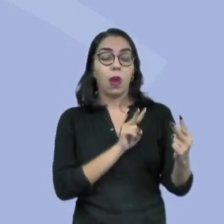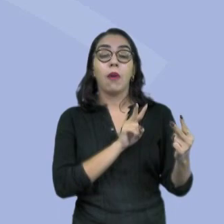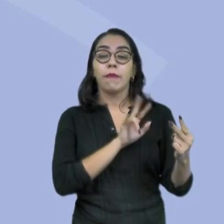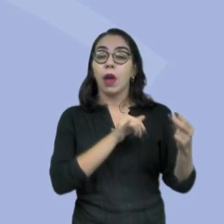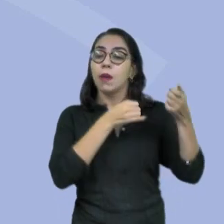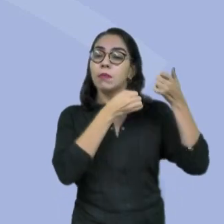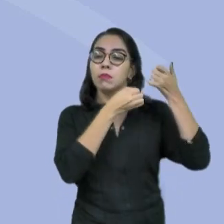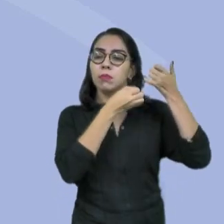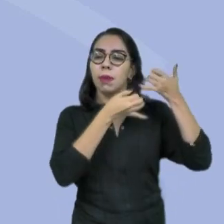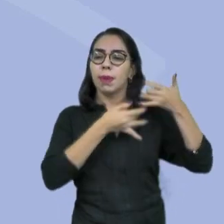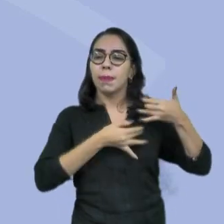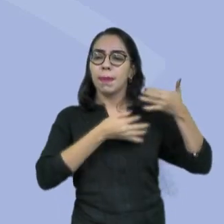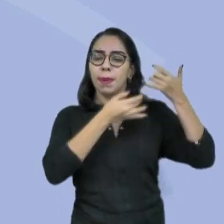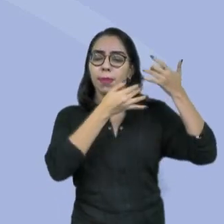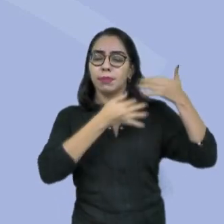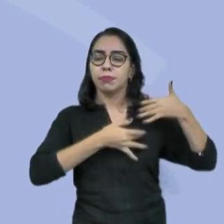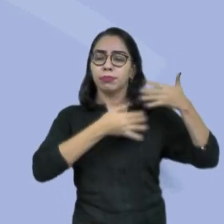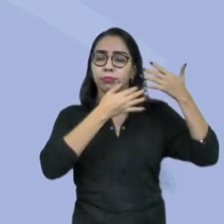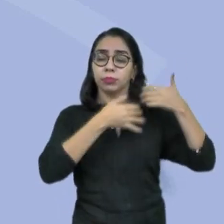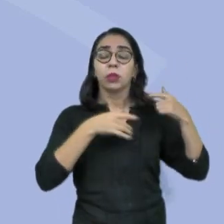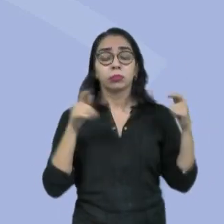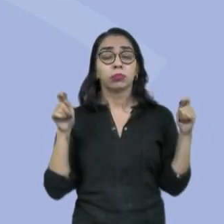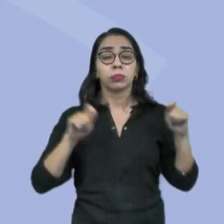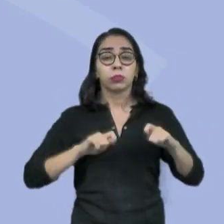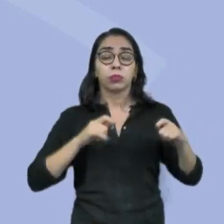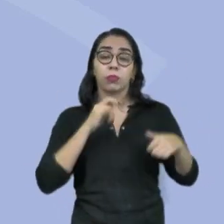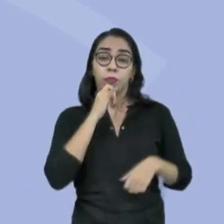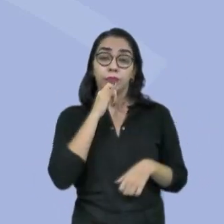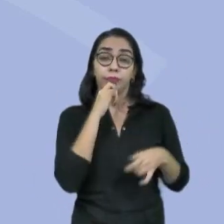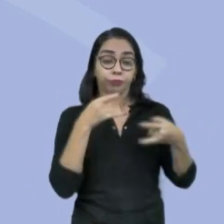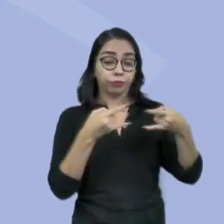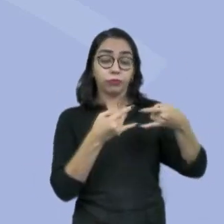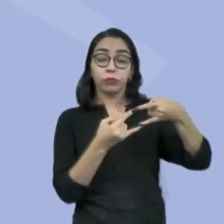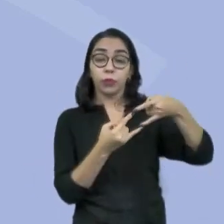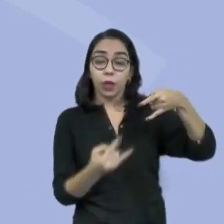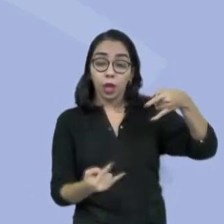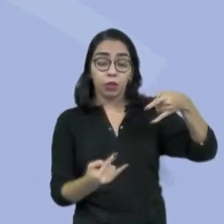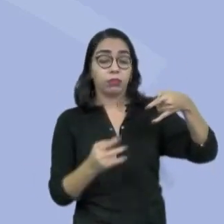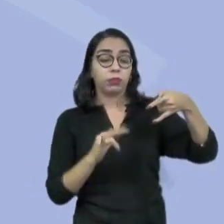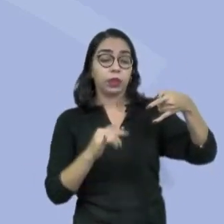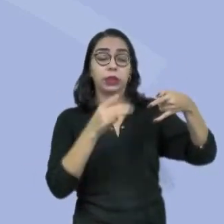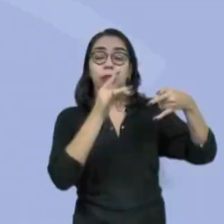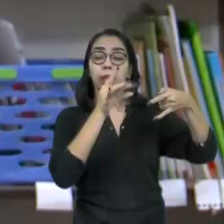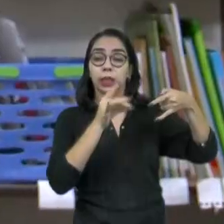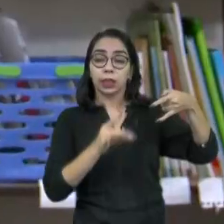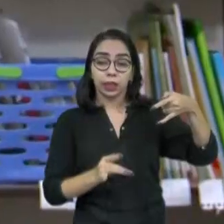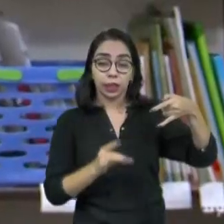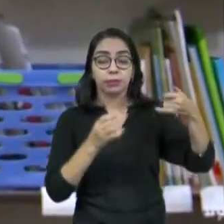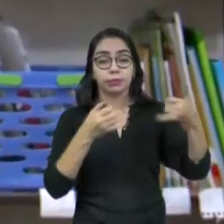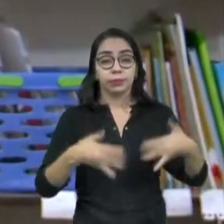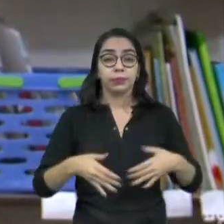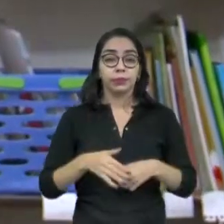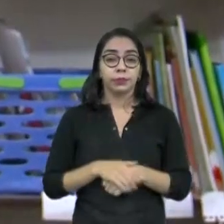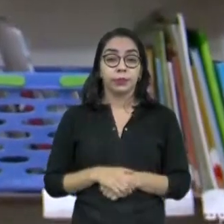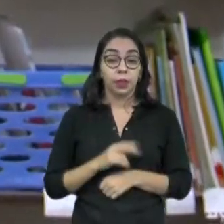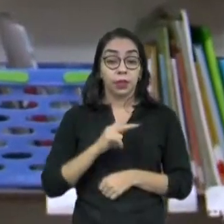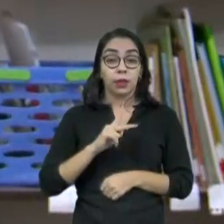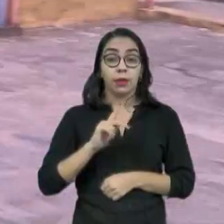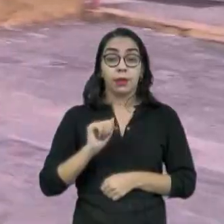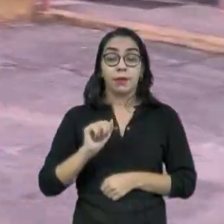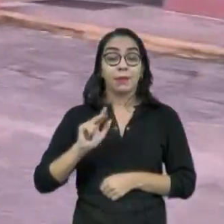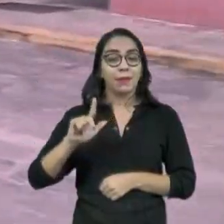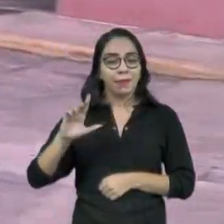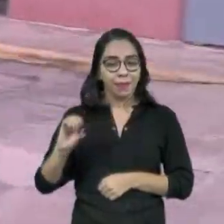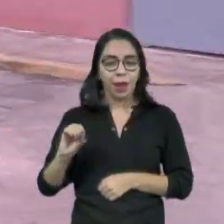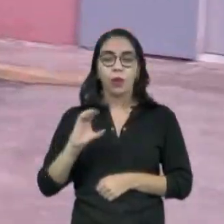a conta de energ de consumo especificando cada item da cobrança dizendo o valor do item para Paulo Roberto Cândido